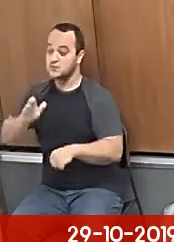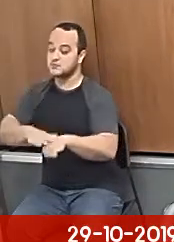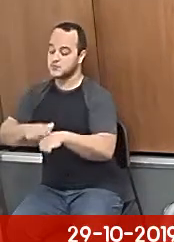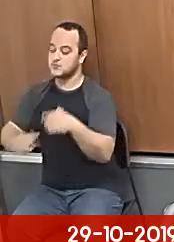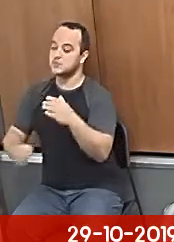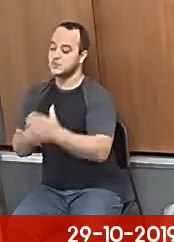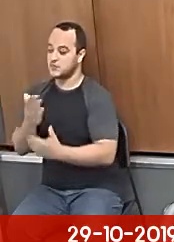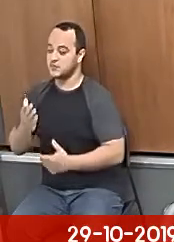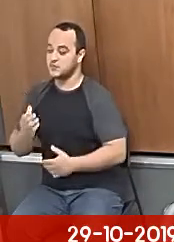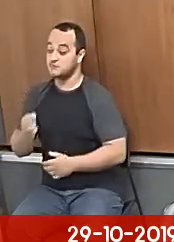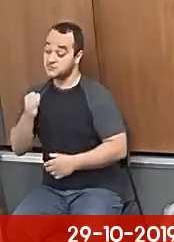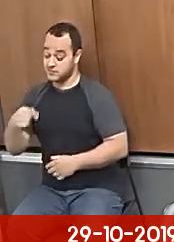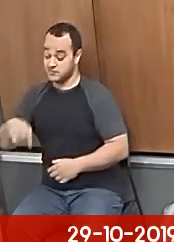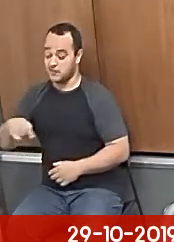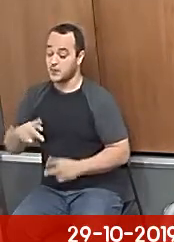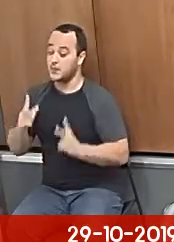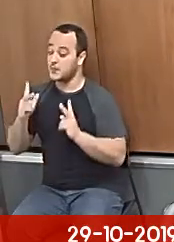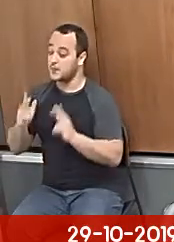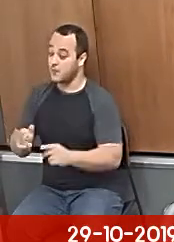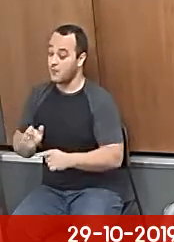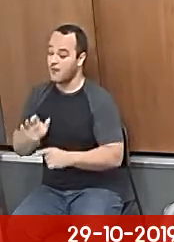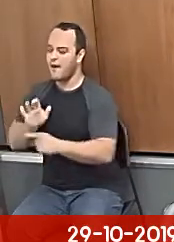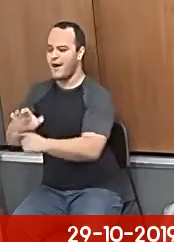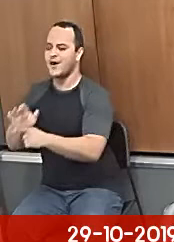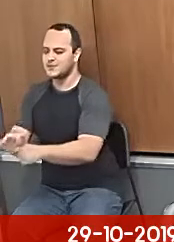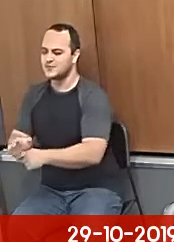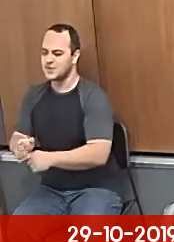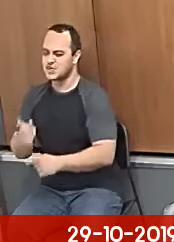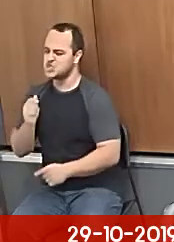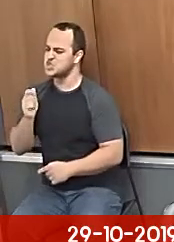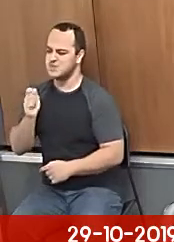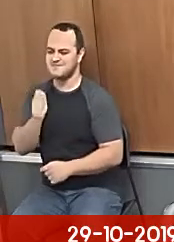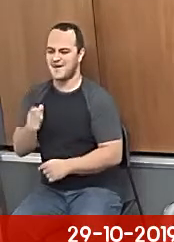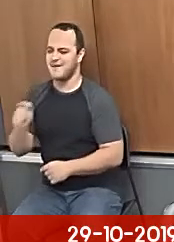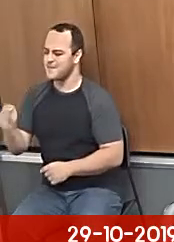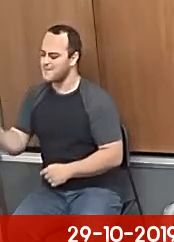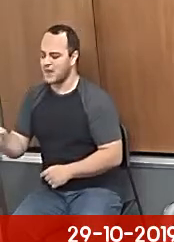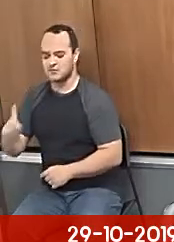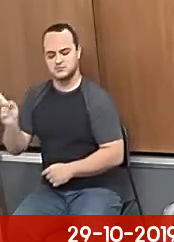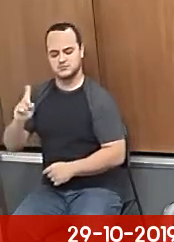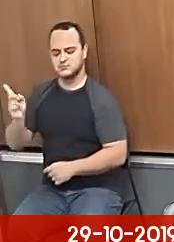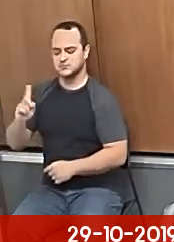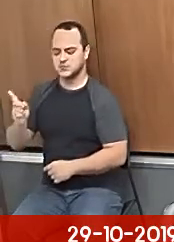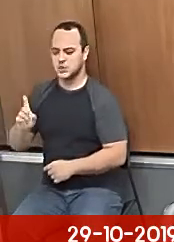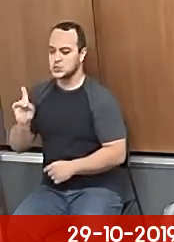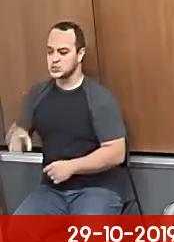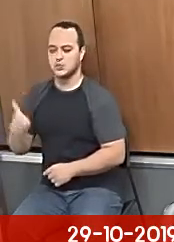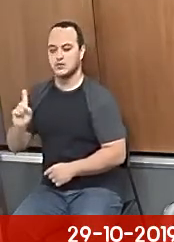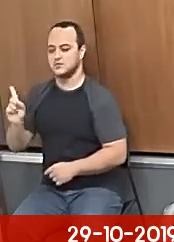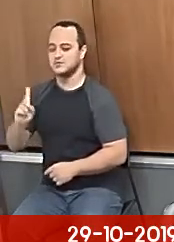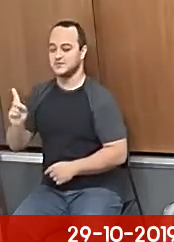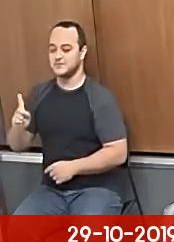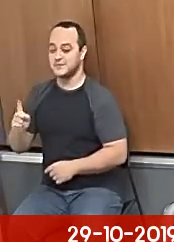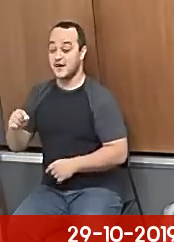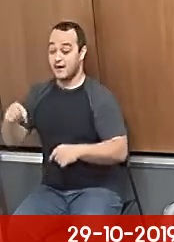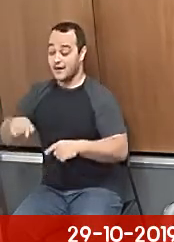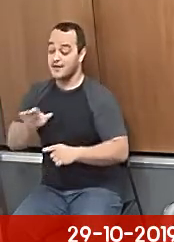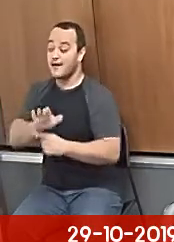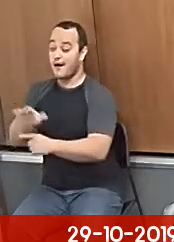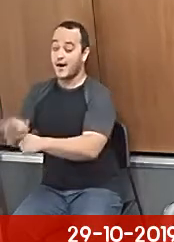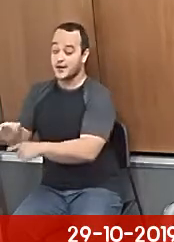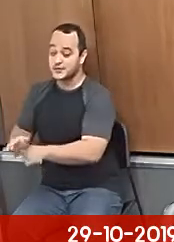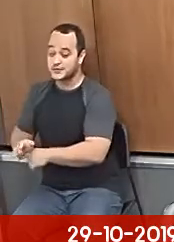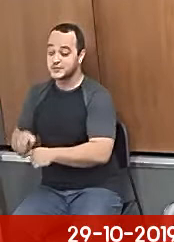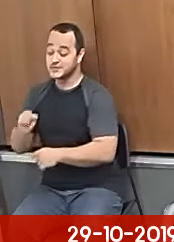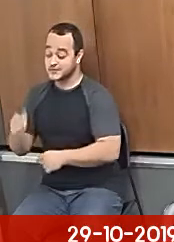aqui, ajuda, gente. Não é nem dinheiro, realmente é contato, é pedir um olhar para a gente. Daqui a um ano, dois anos, a gente vai